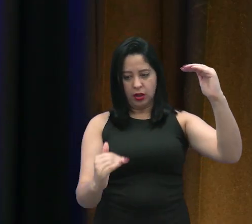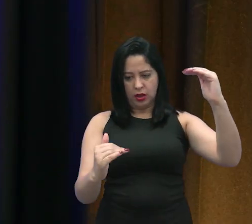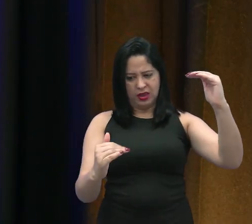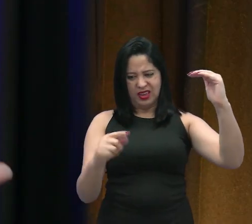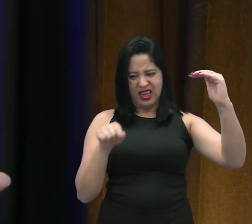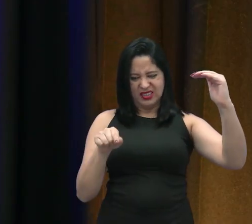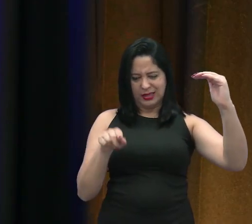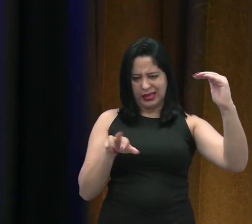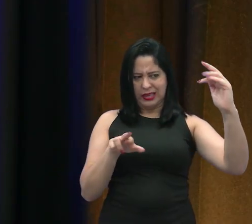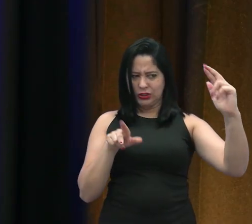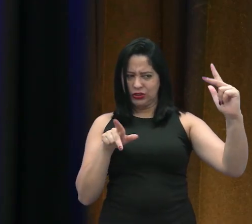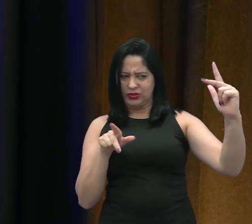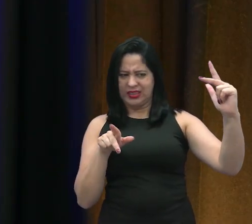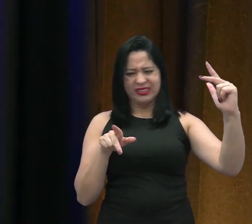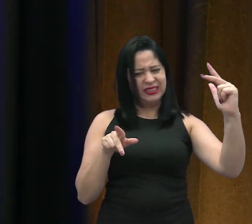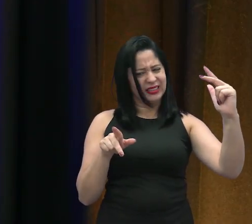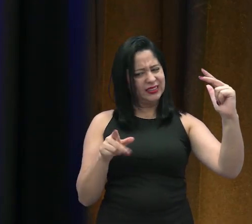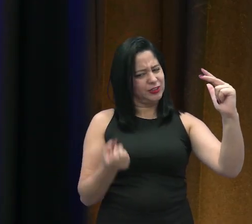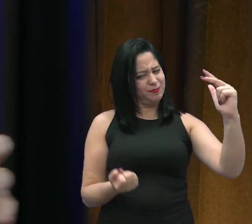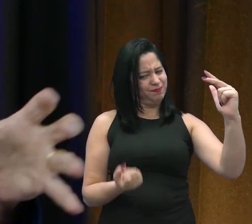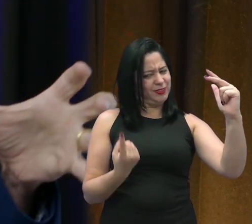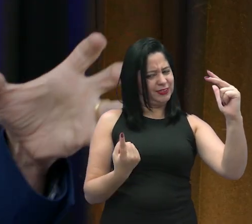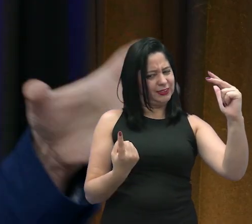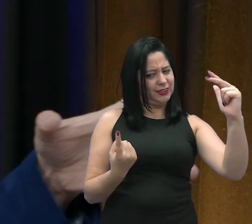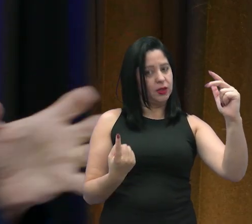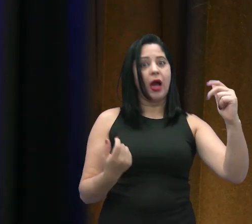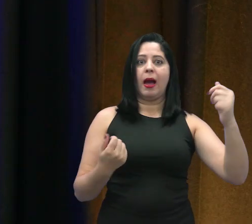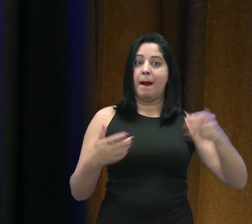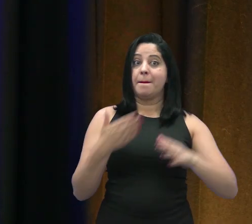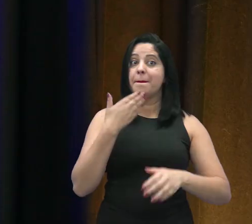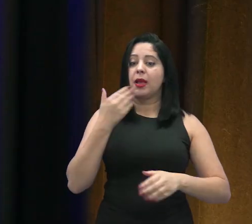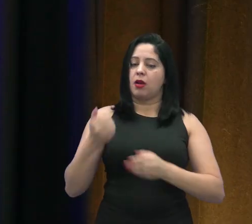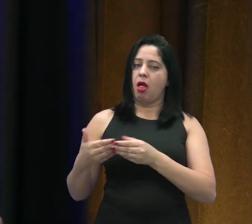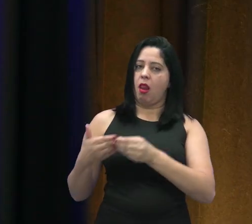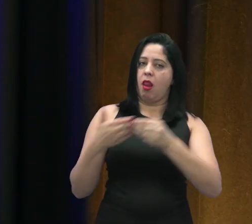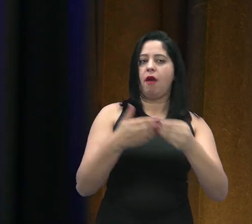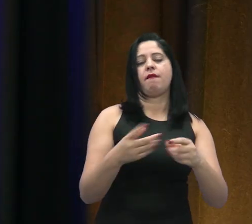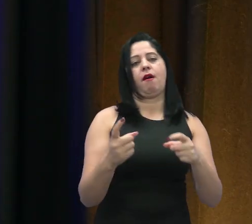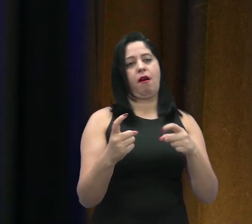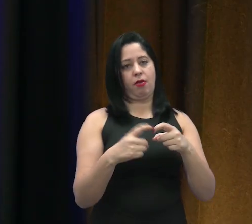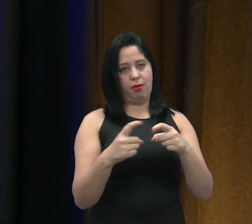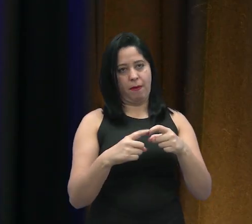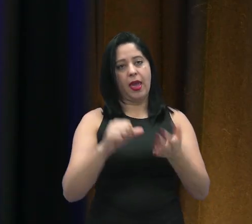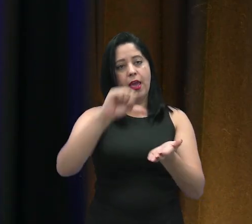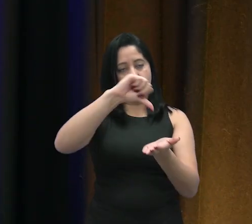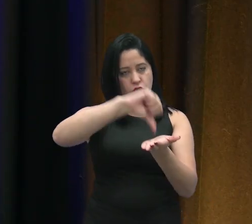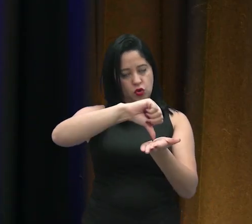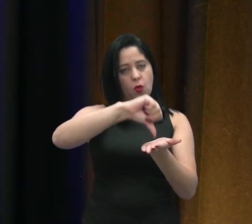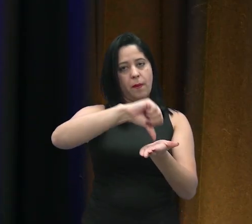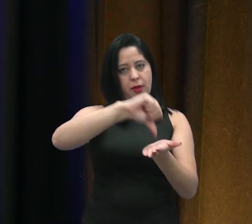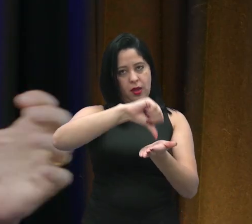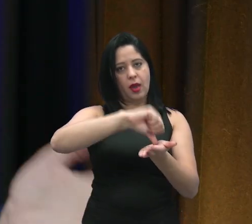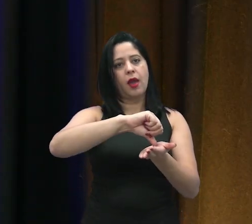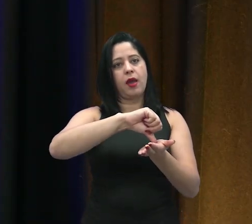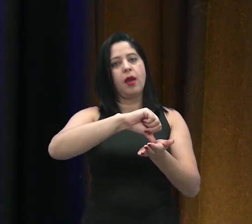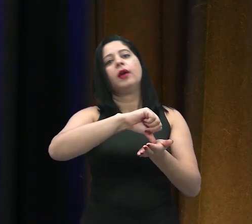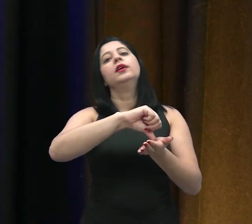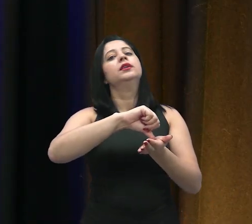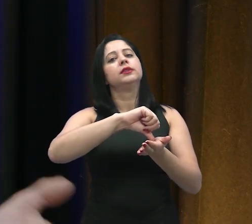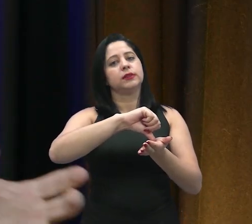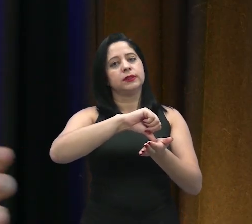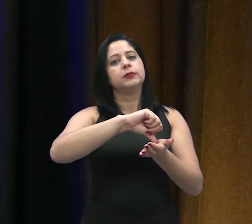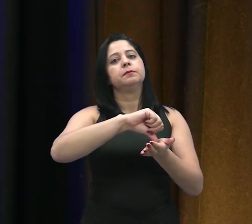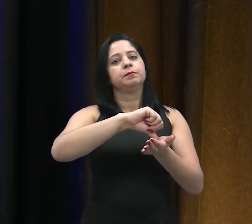mas no dia a dia perceber que aquela criança precisa já de um atendimento especial. Então, encaminhar para uma UBS para tirar essa